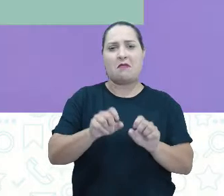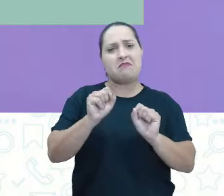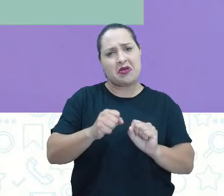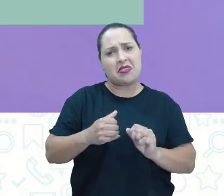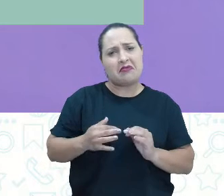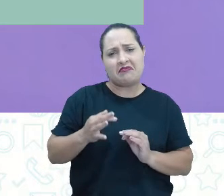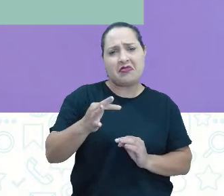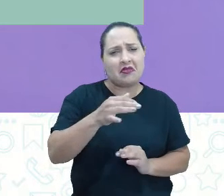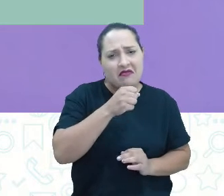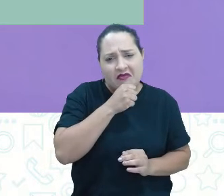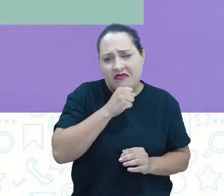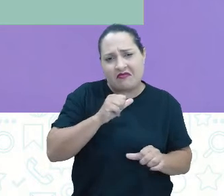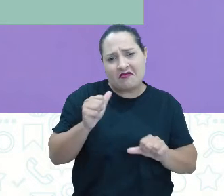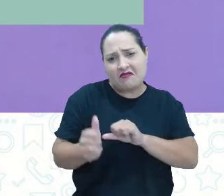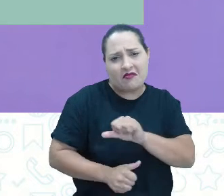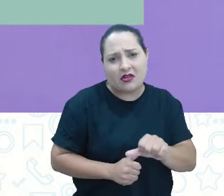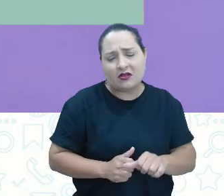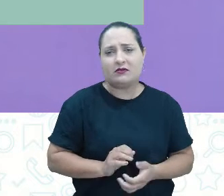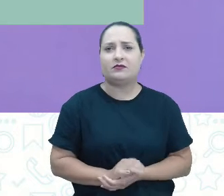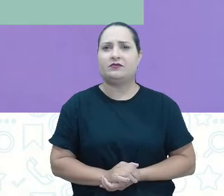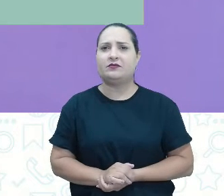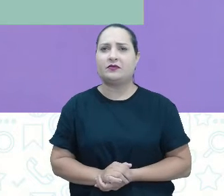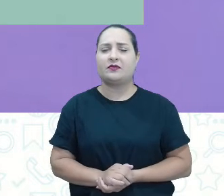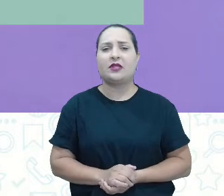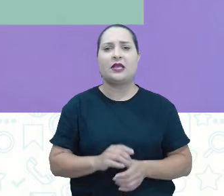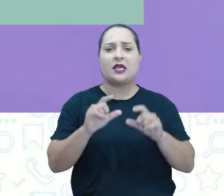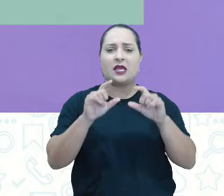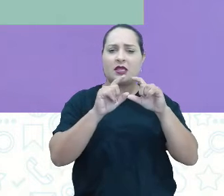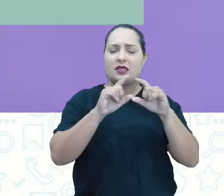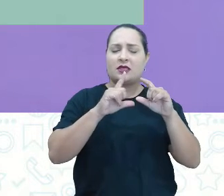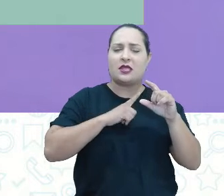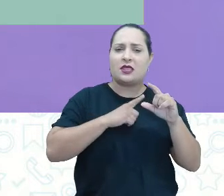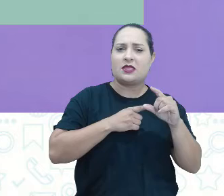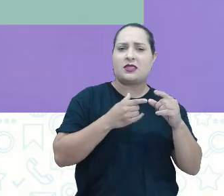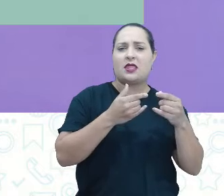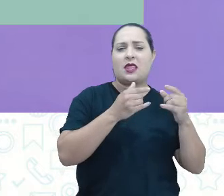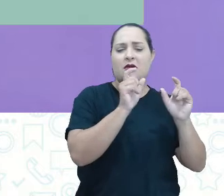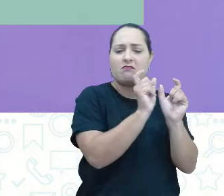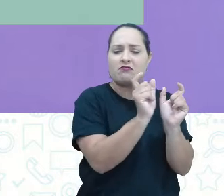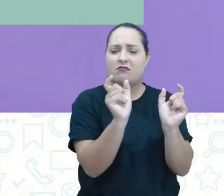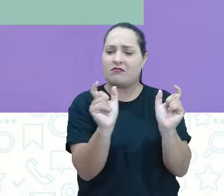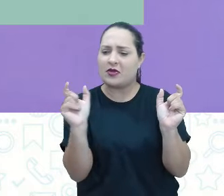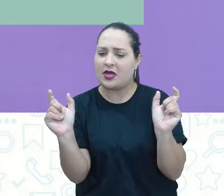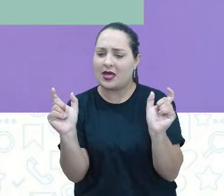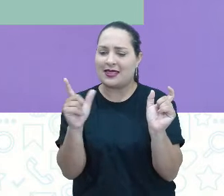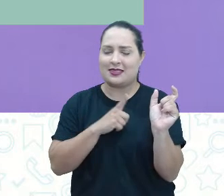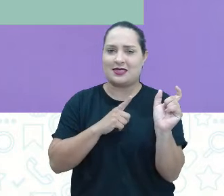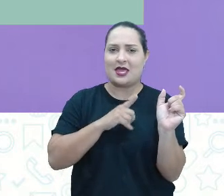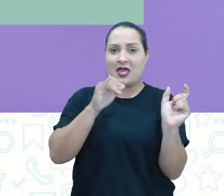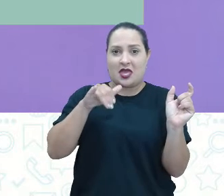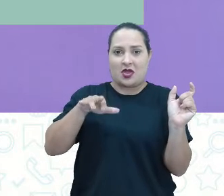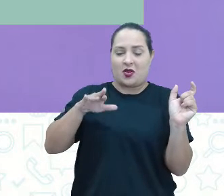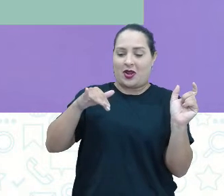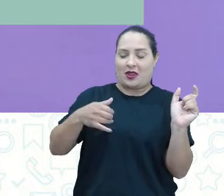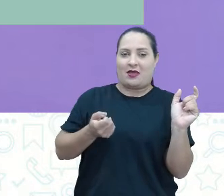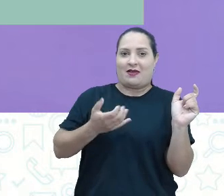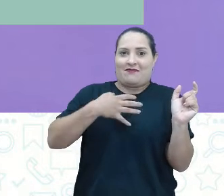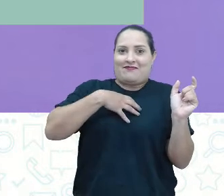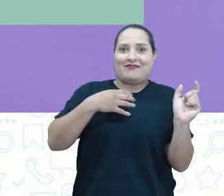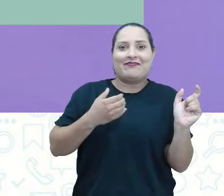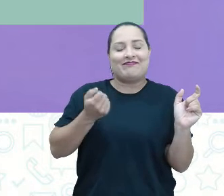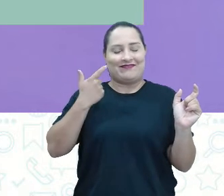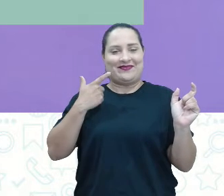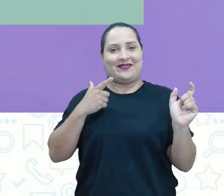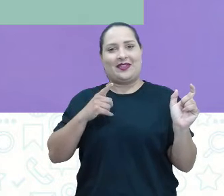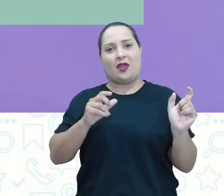velha. As charges são curtas cenas com um tom irônico ou não. Então, a ironia é